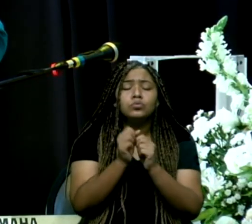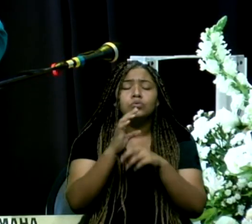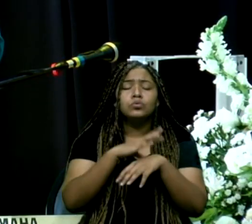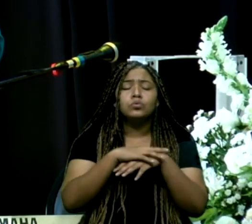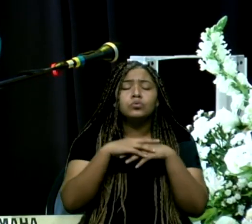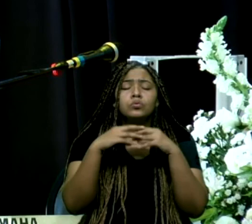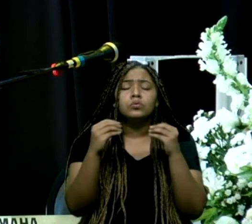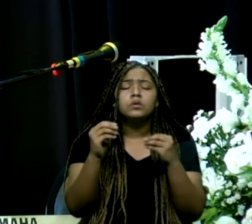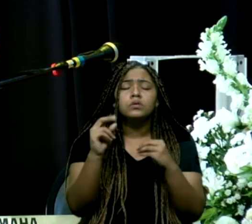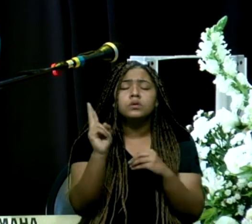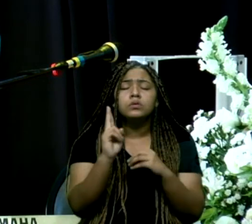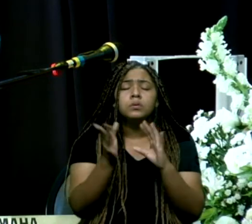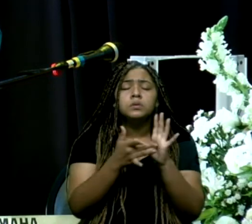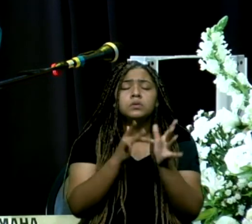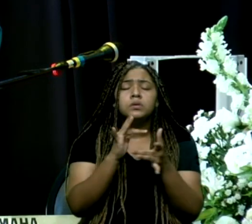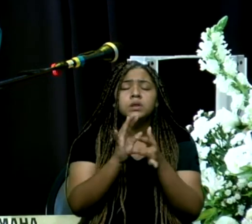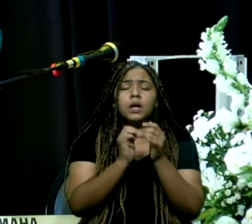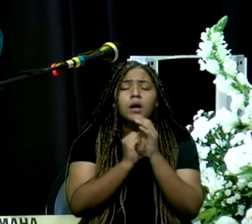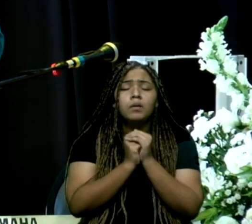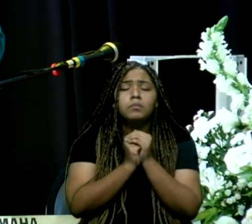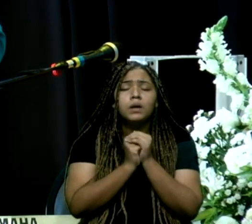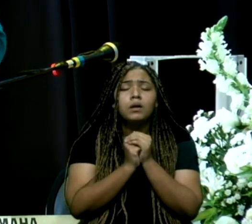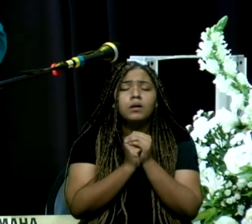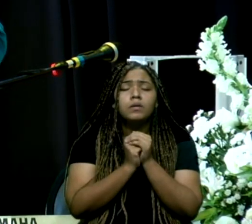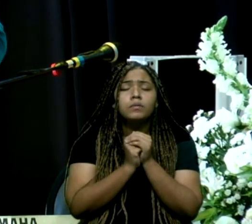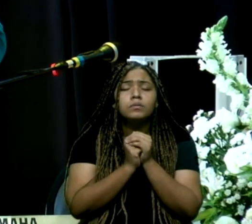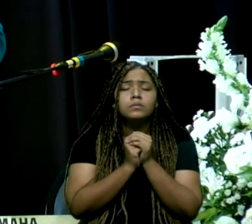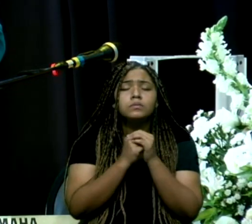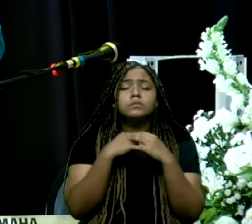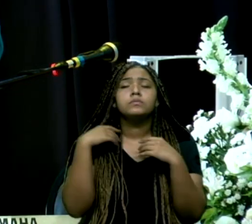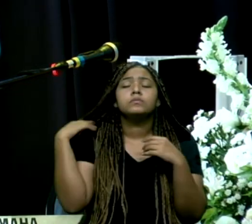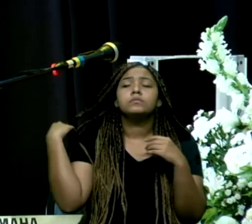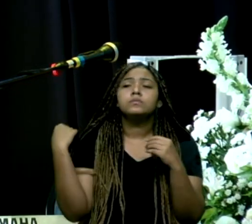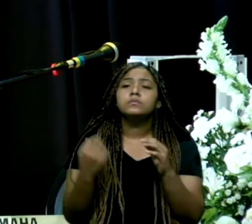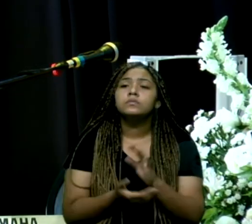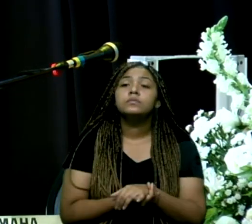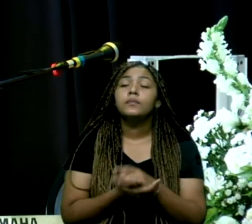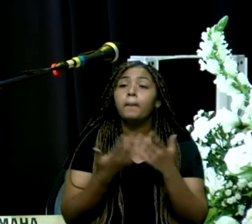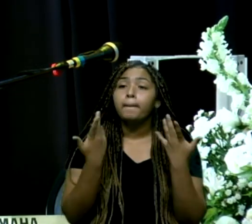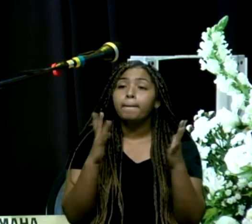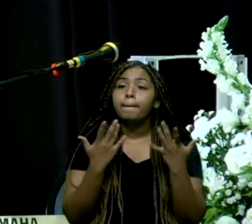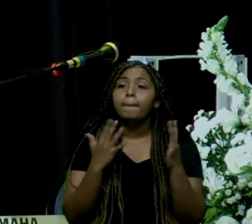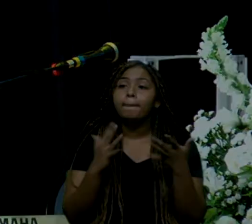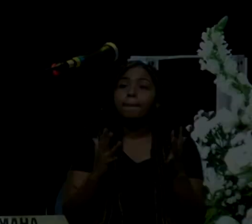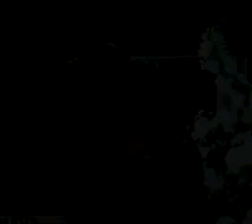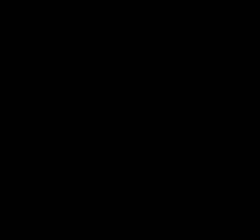cura em nome de Jesus amém e amém e parabéns estamos